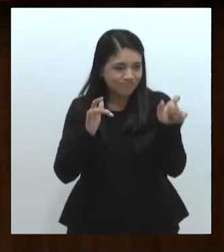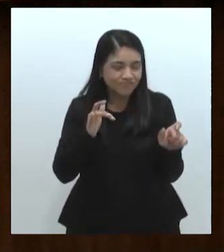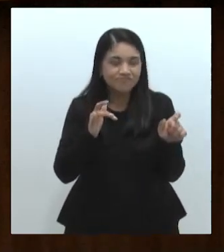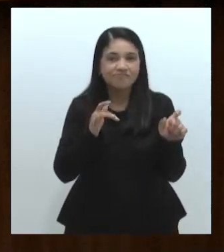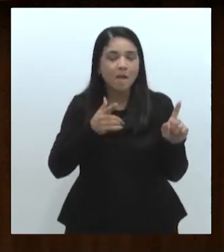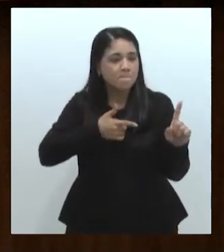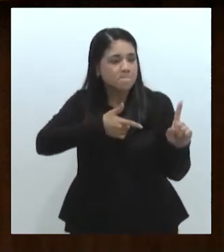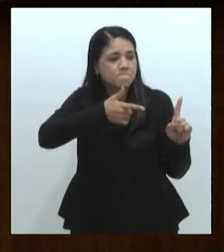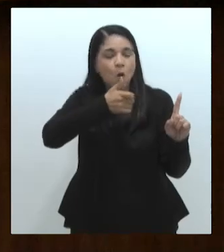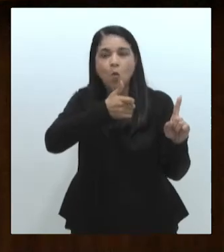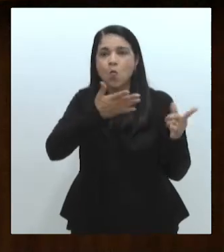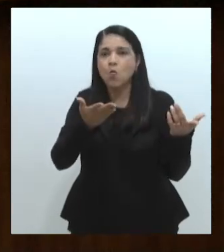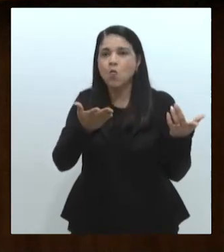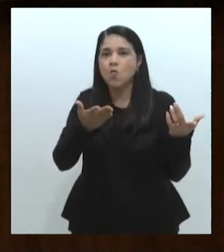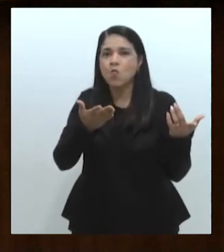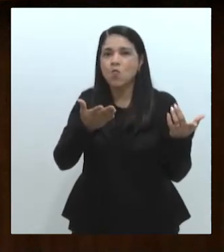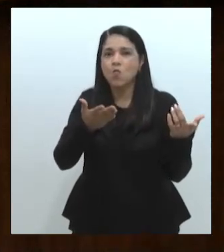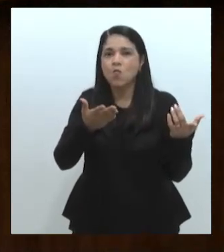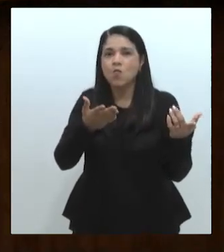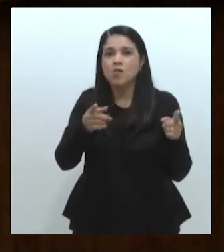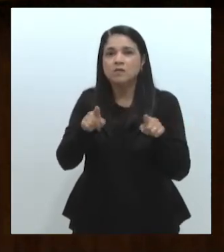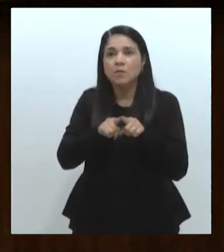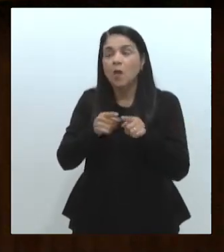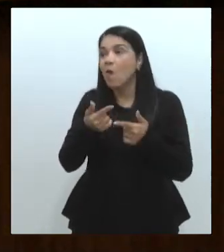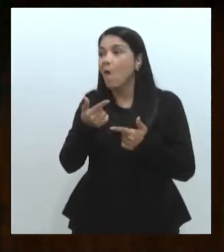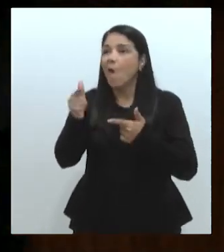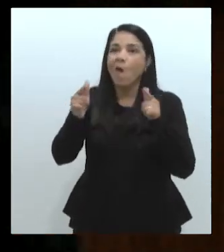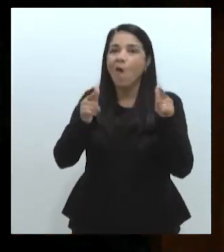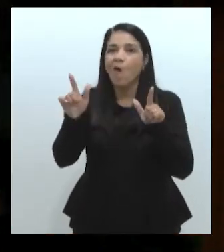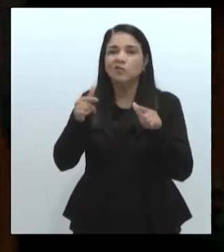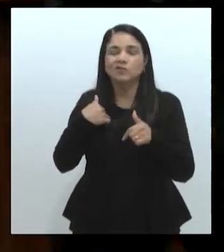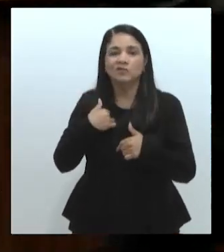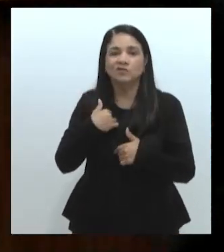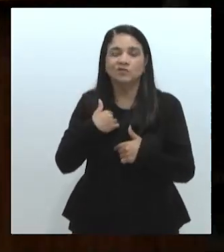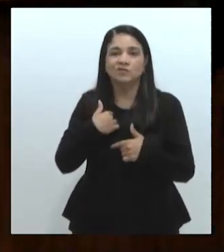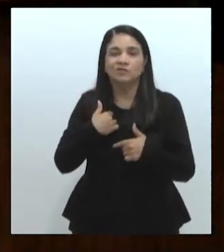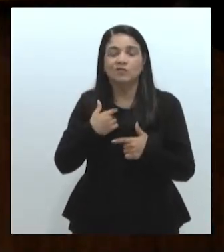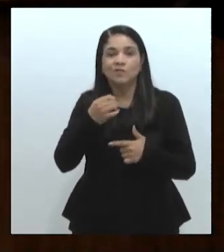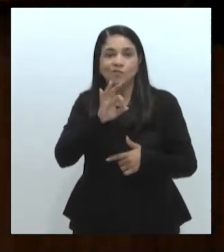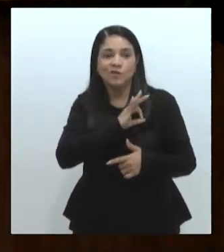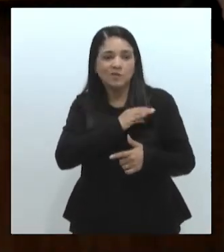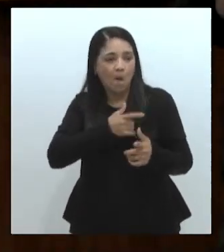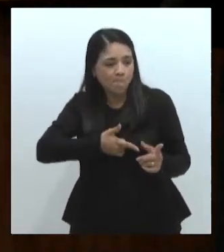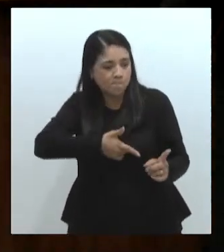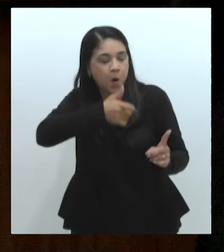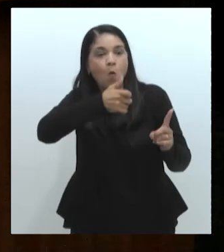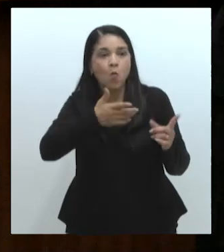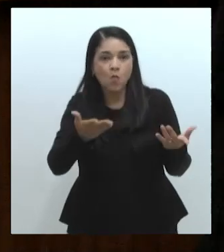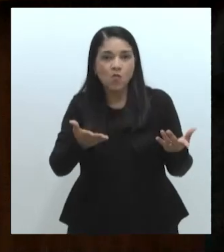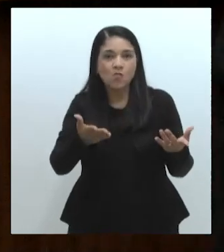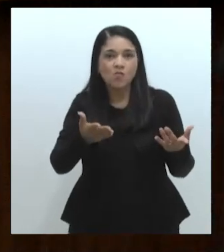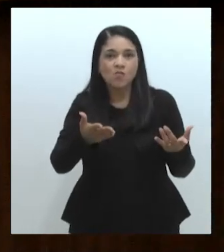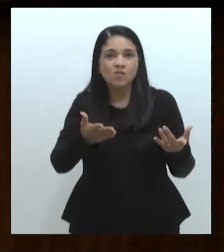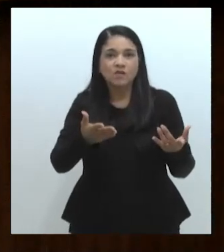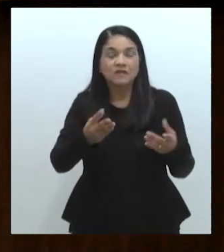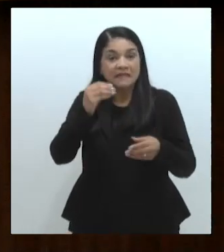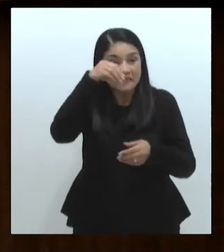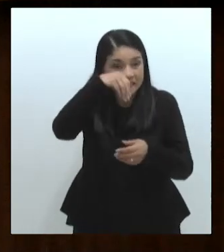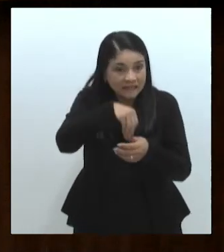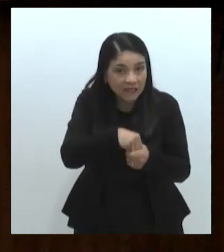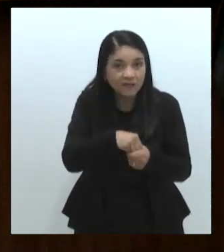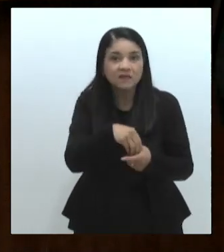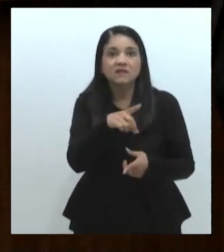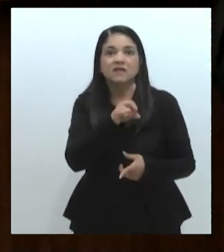Exatamente. E acabou sendo morto por outros policiais. O machismo chegou a um ponto que dentro de uma